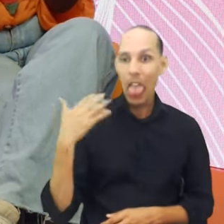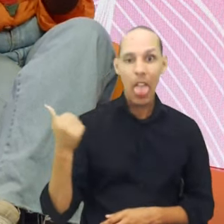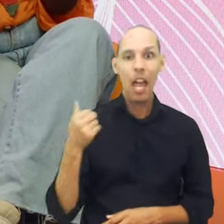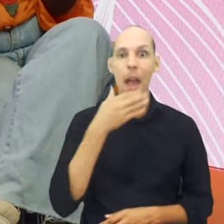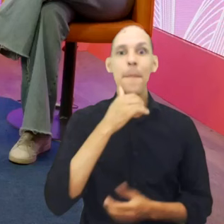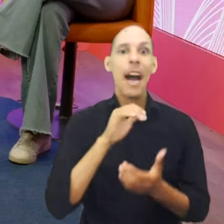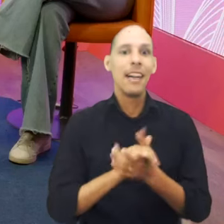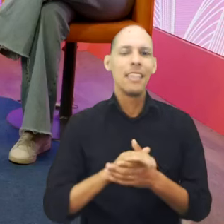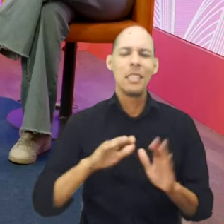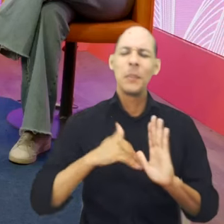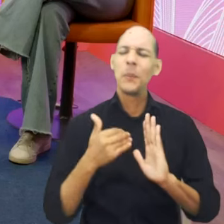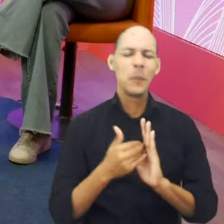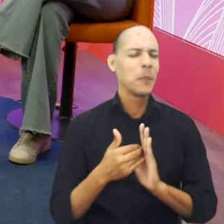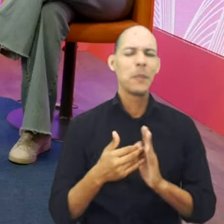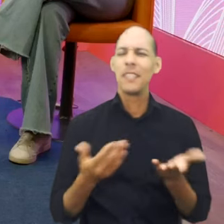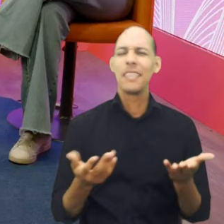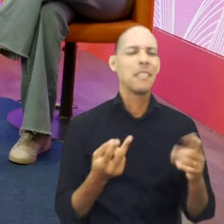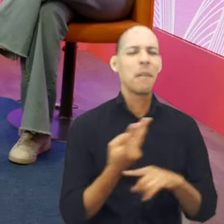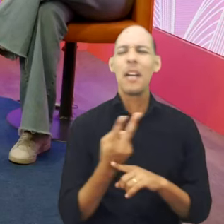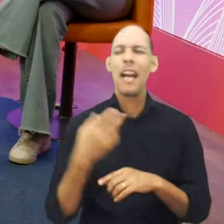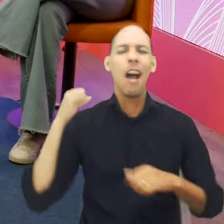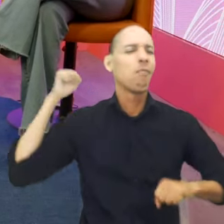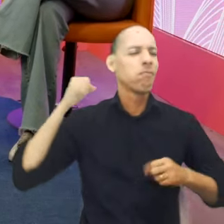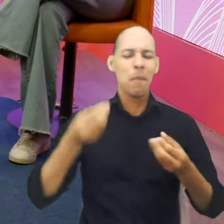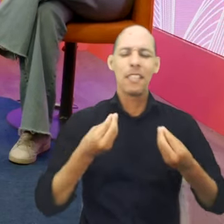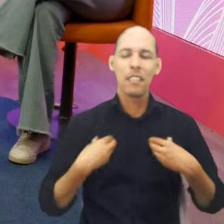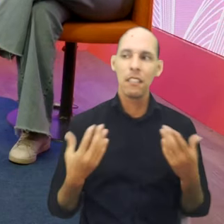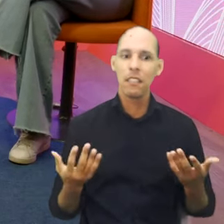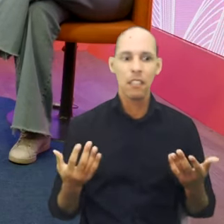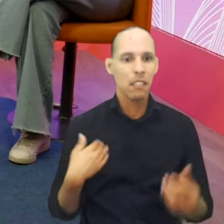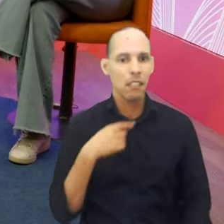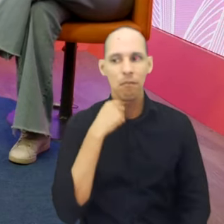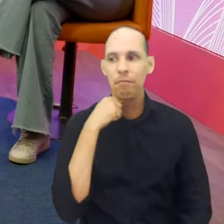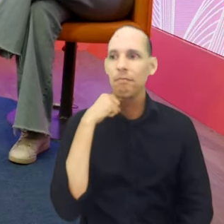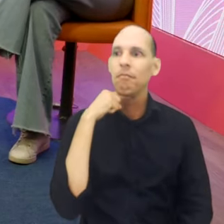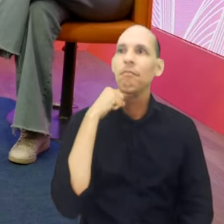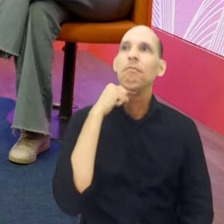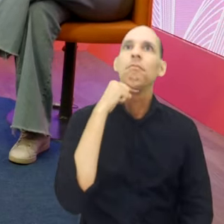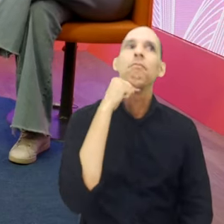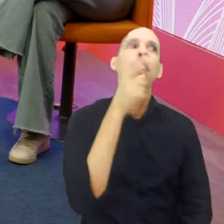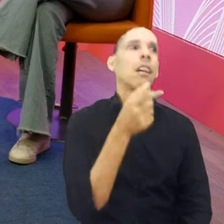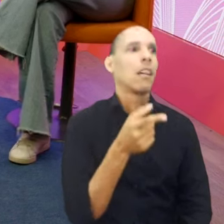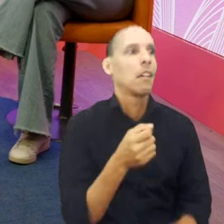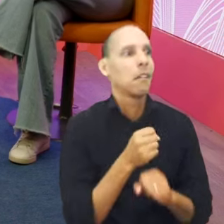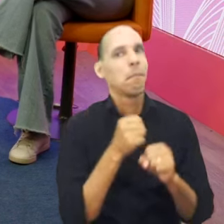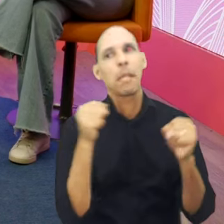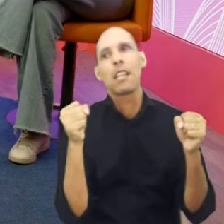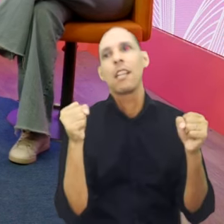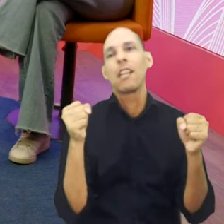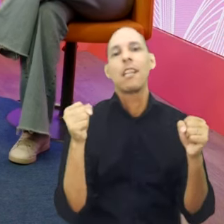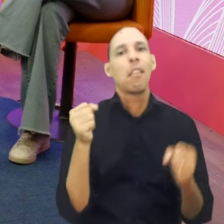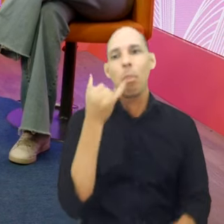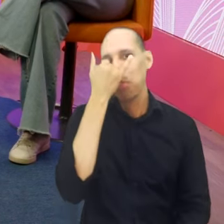Marido perguntando a toalha. Olha, tava aquele jeito. Eu falei assim, gente, eu não vou conseguir aplicar. Não vai dar certo. Esse negócio vai